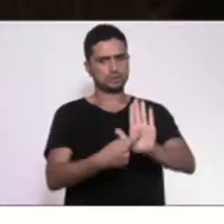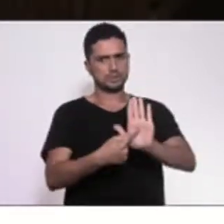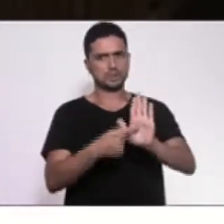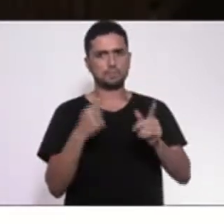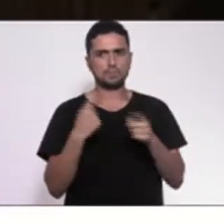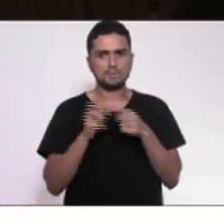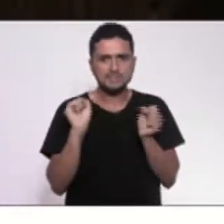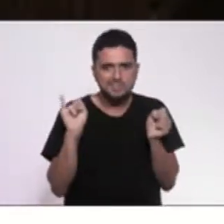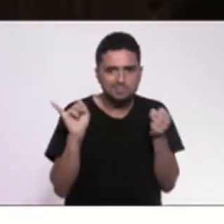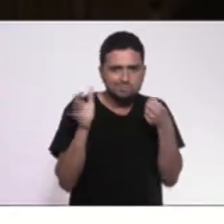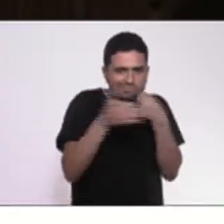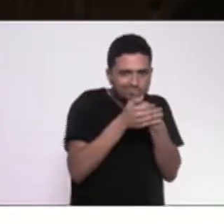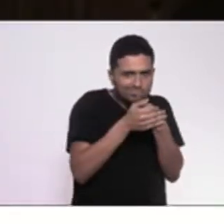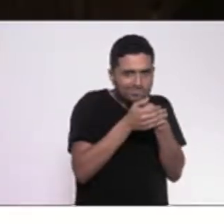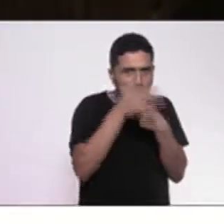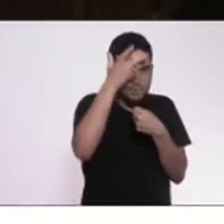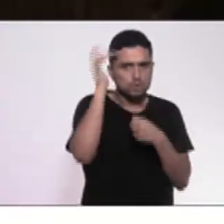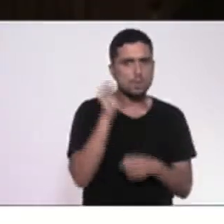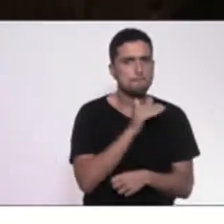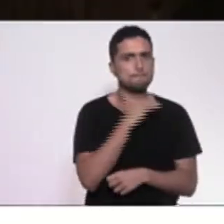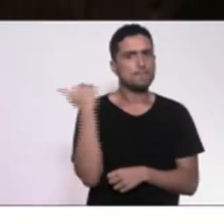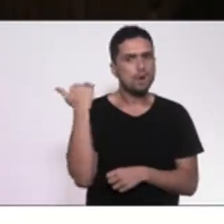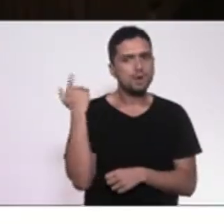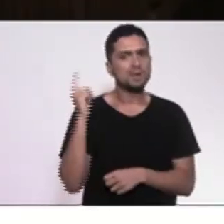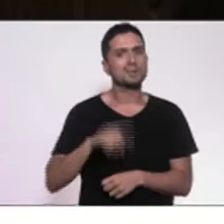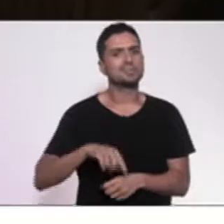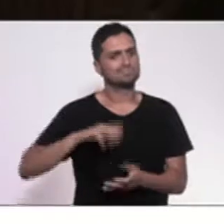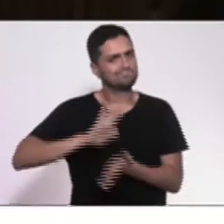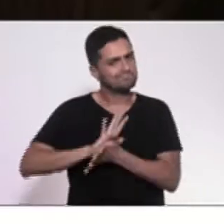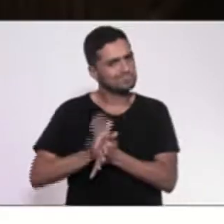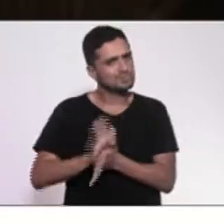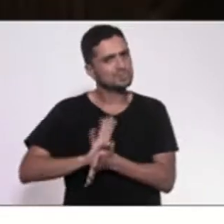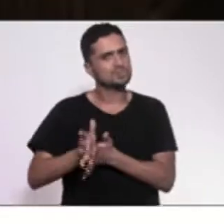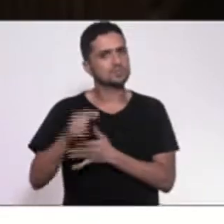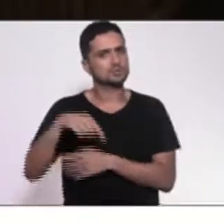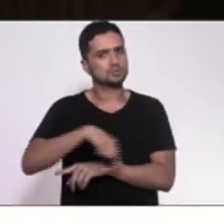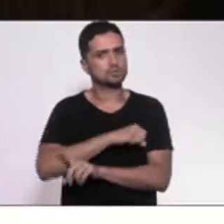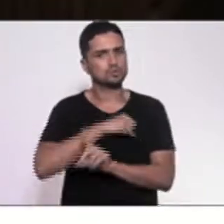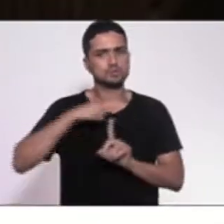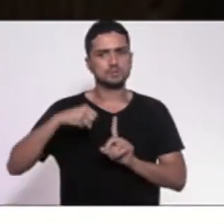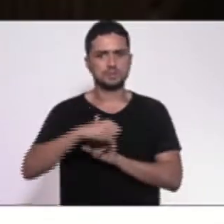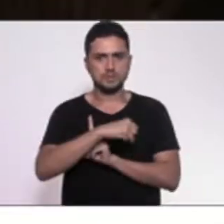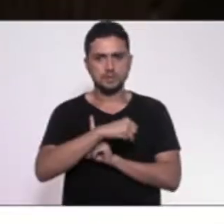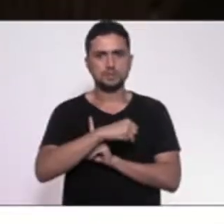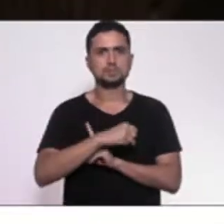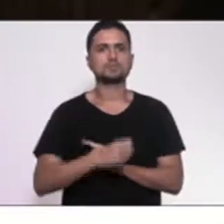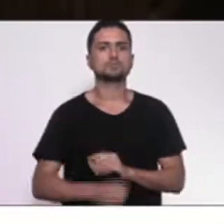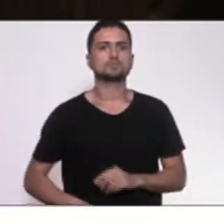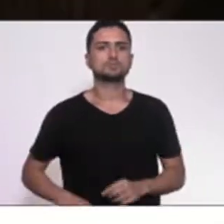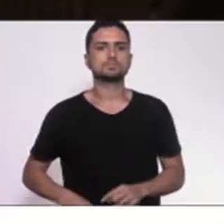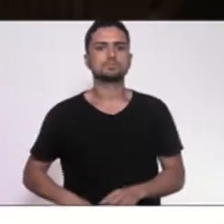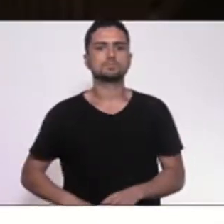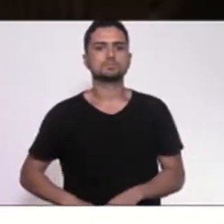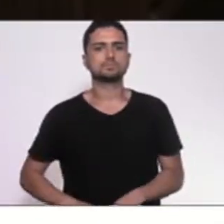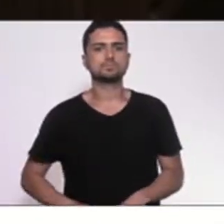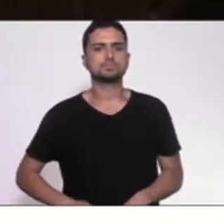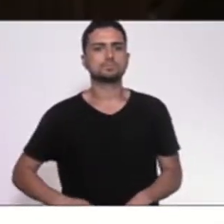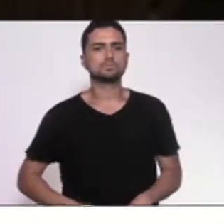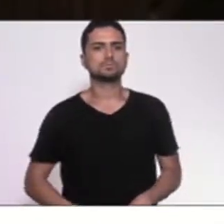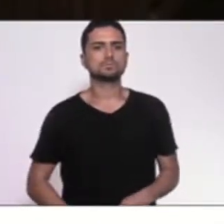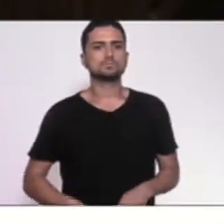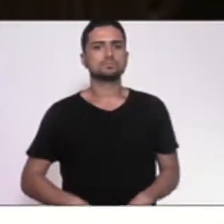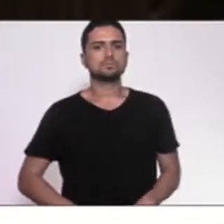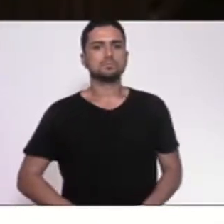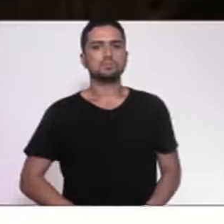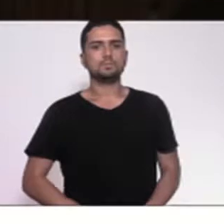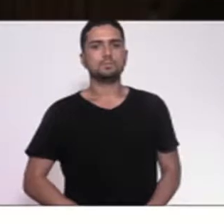mata, ela é muito cruel e provoca na nossa sociedade uma espécie de, não